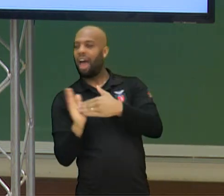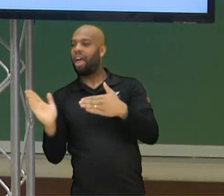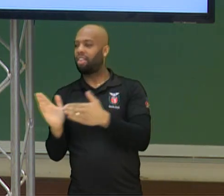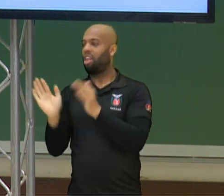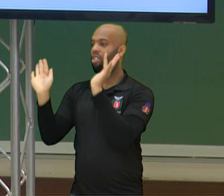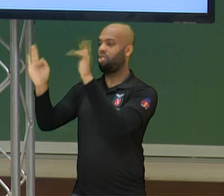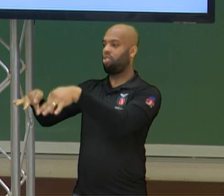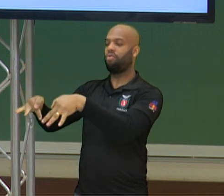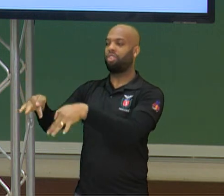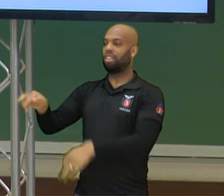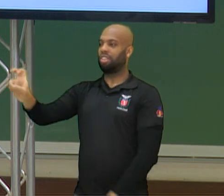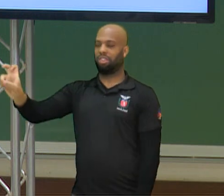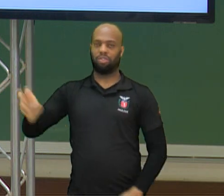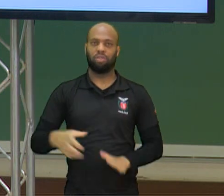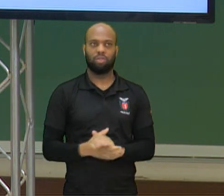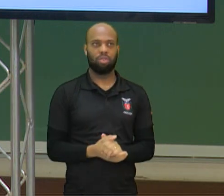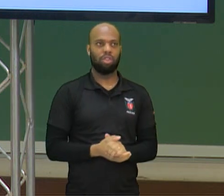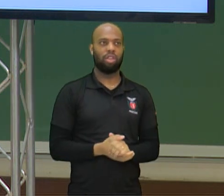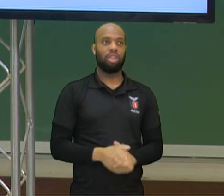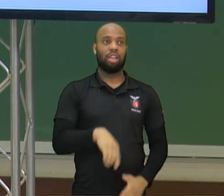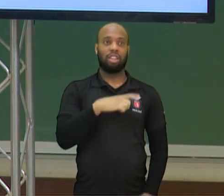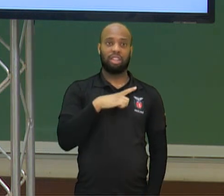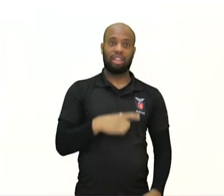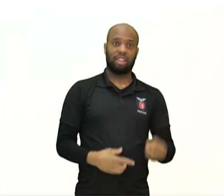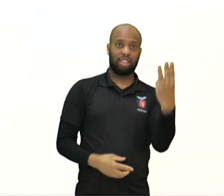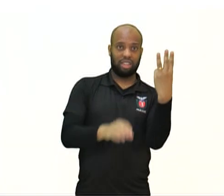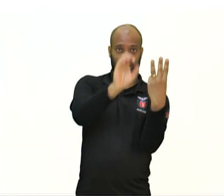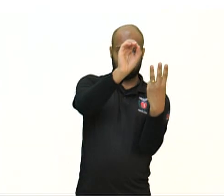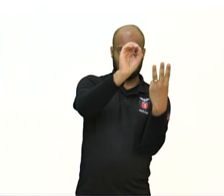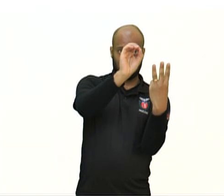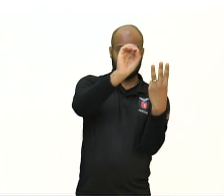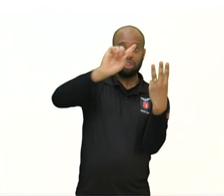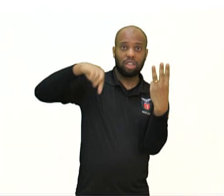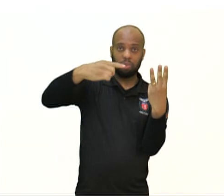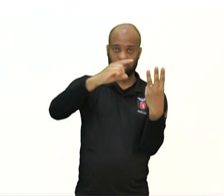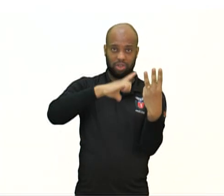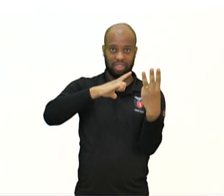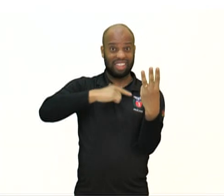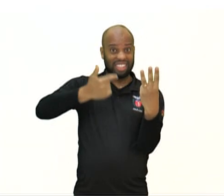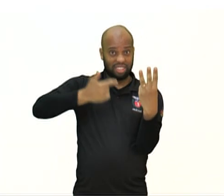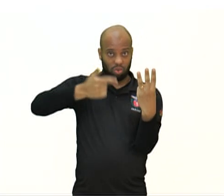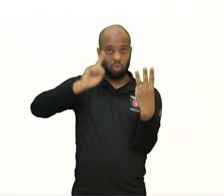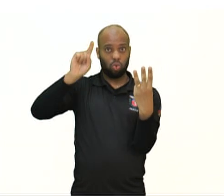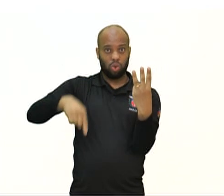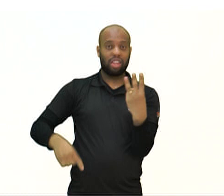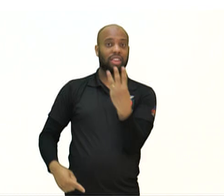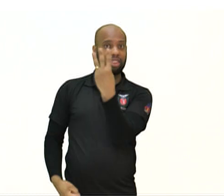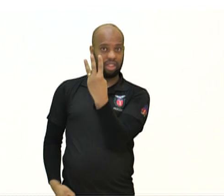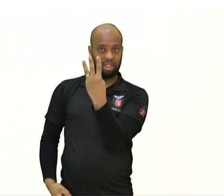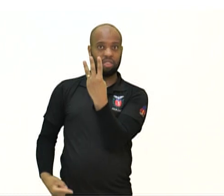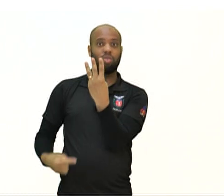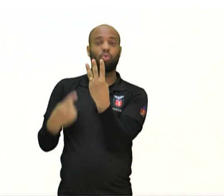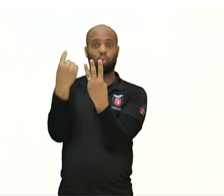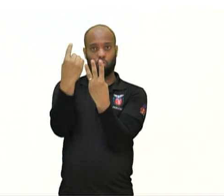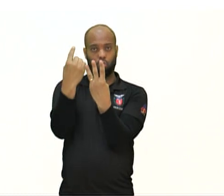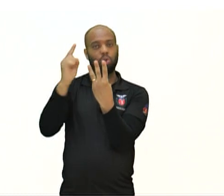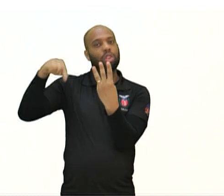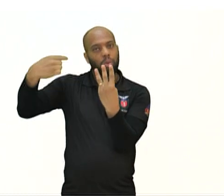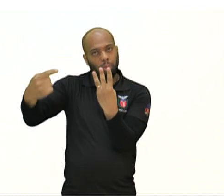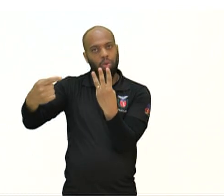no 5. Então, 3 elevado a zero. Lá no segundo termo, vamos pôr 3 elevado a